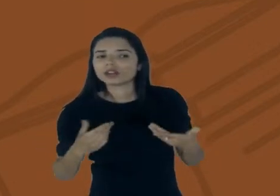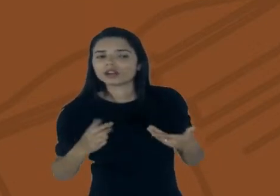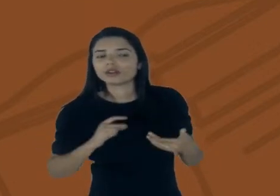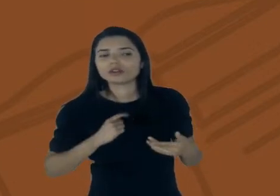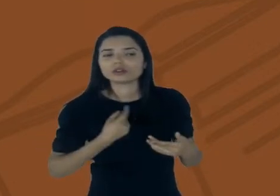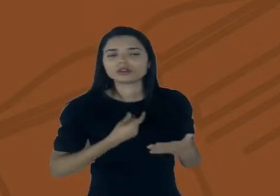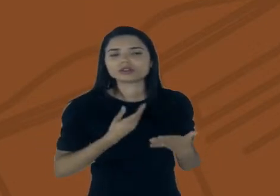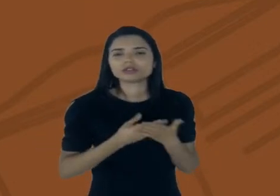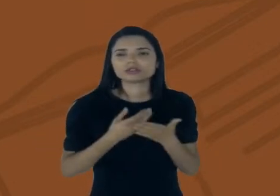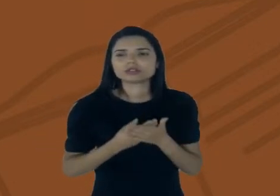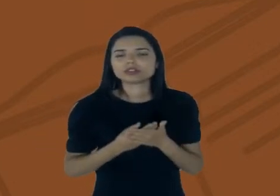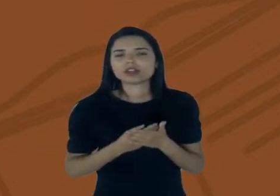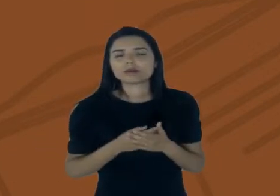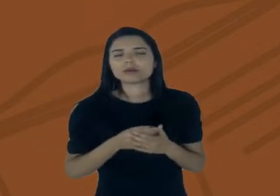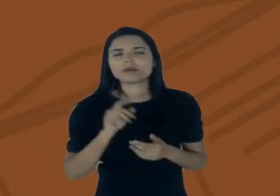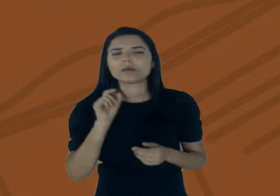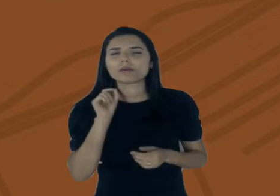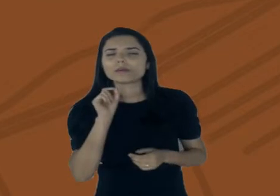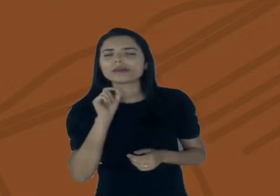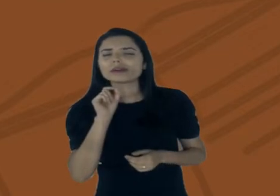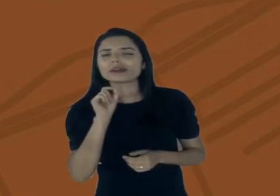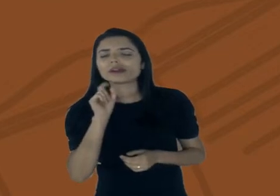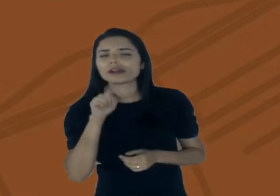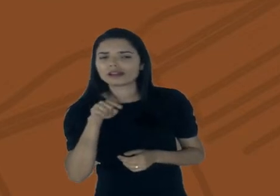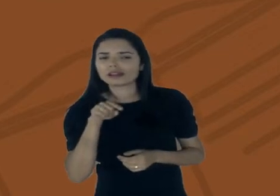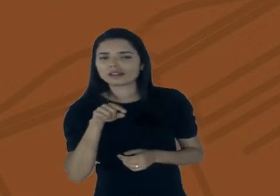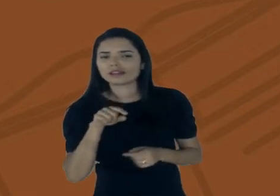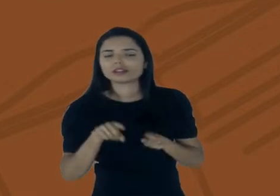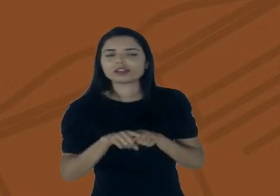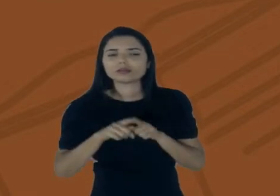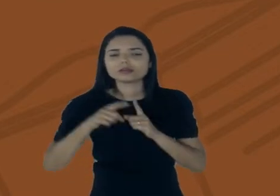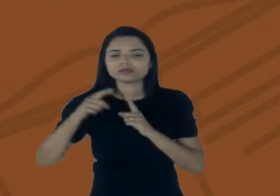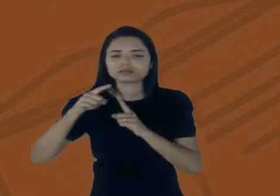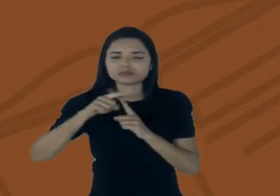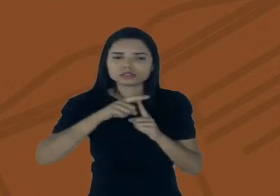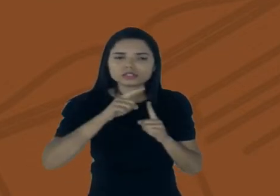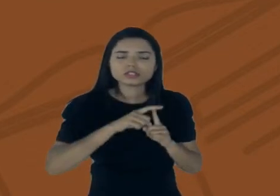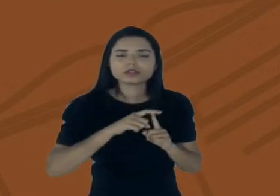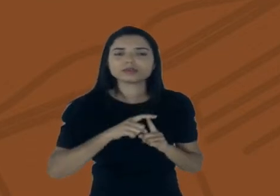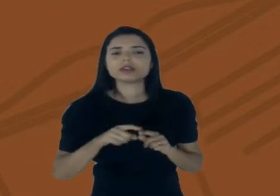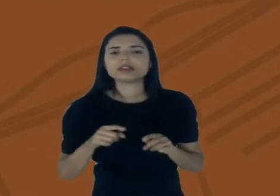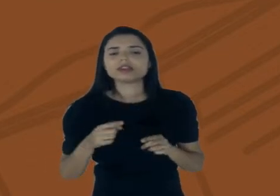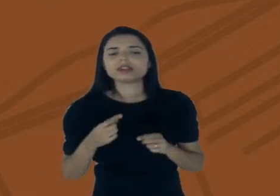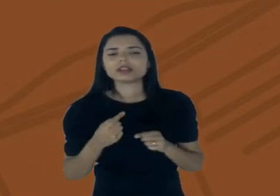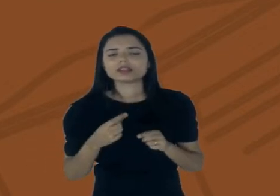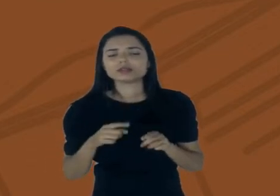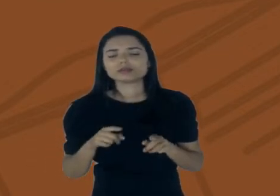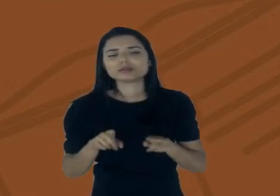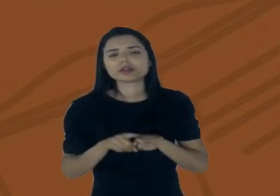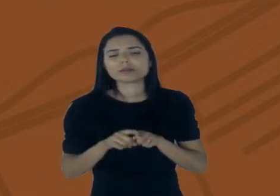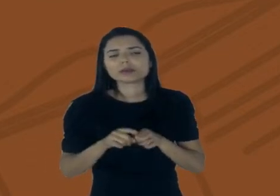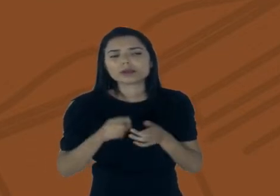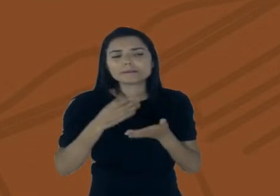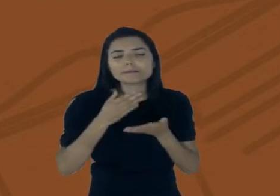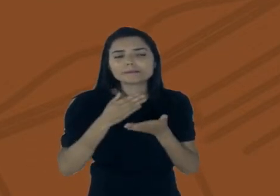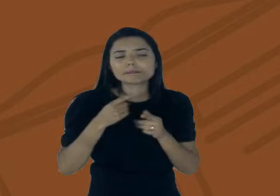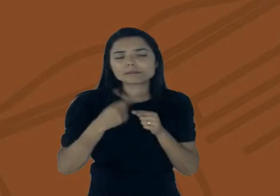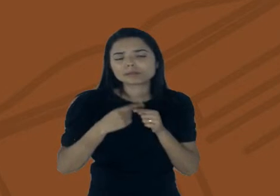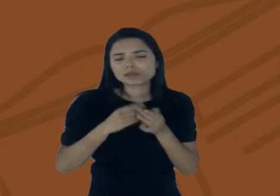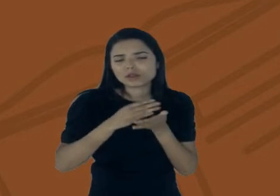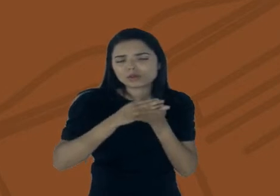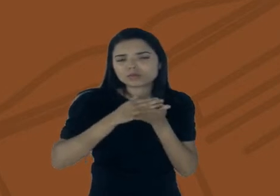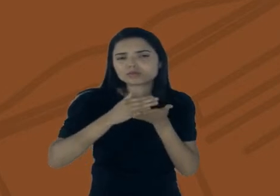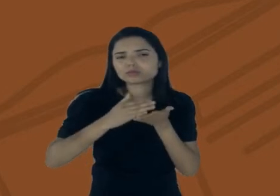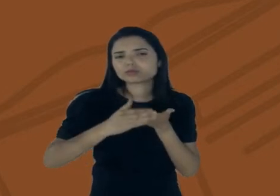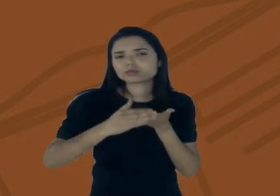a hipertensão, os tipos, a gente viu como são as causas que ocasionam consequentemente